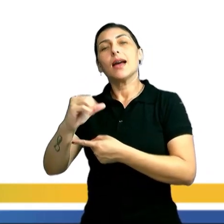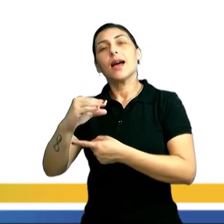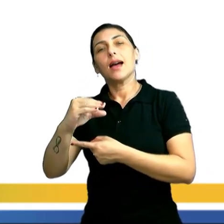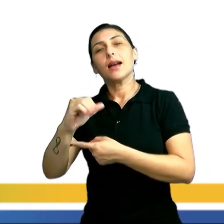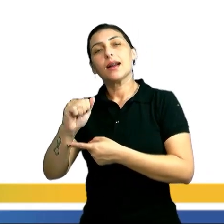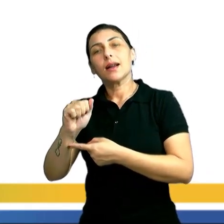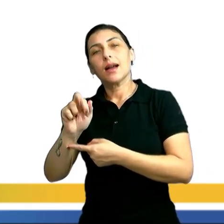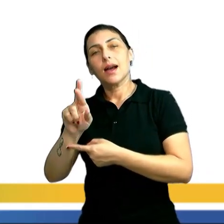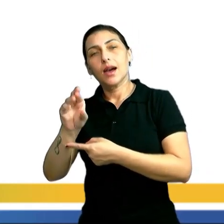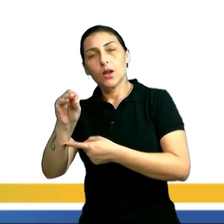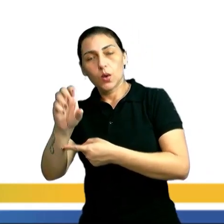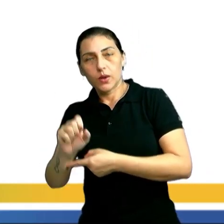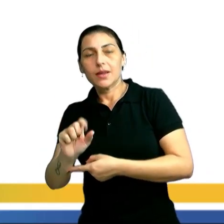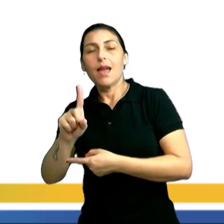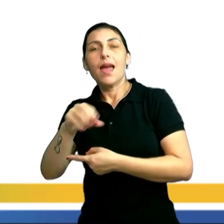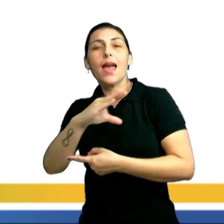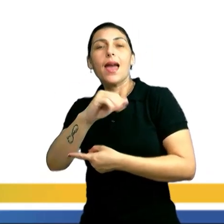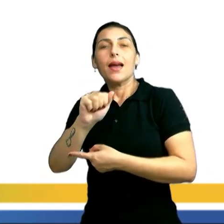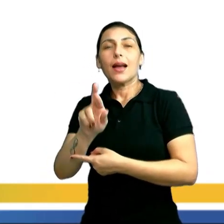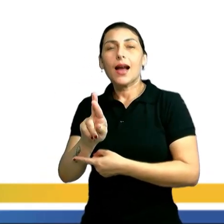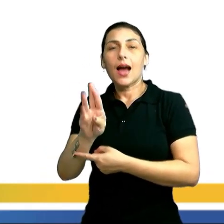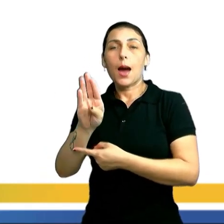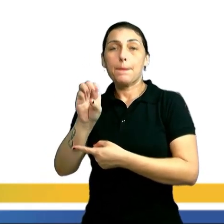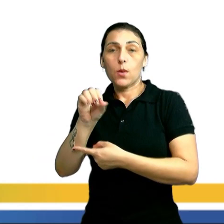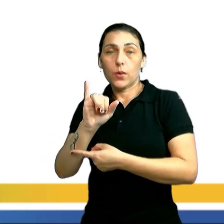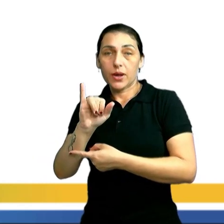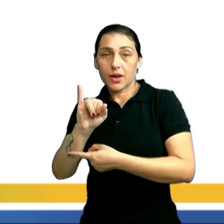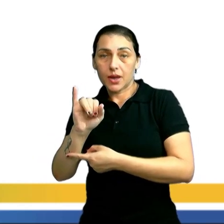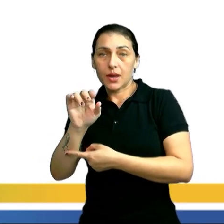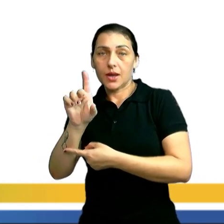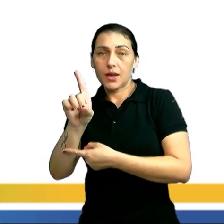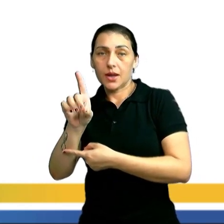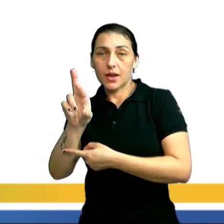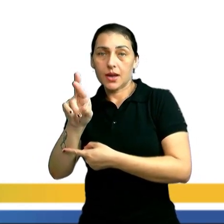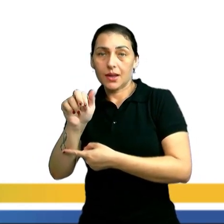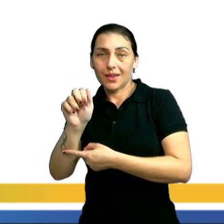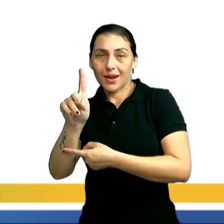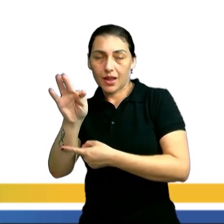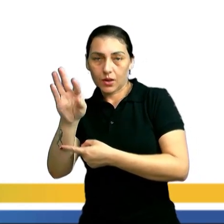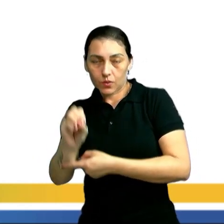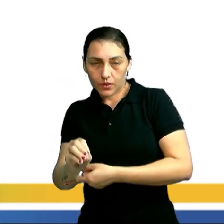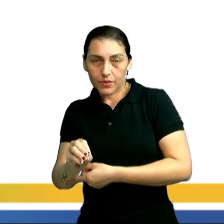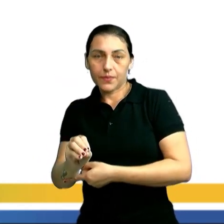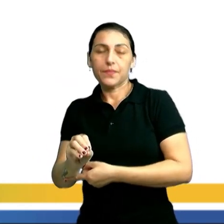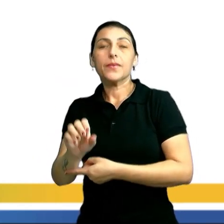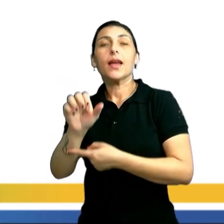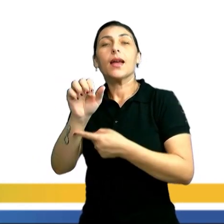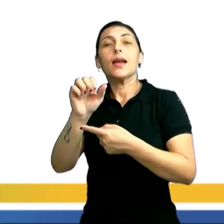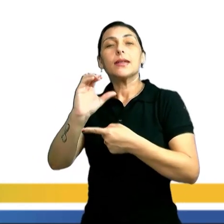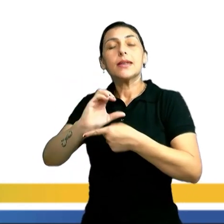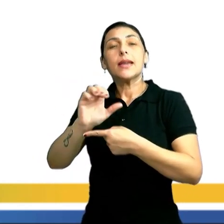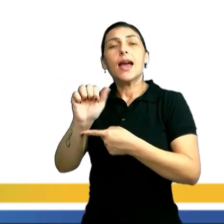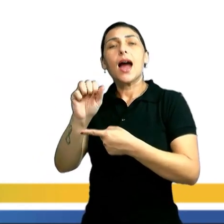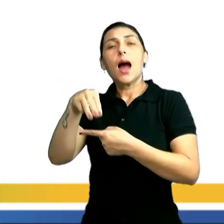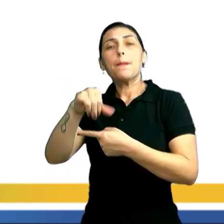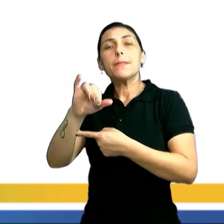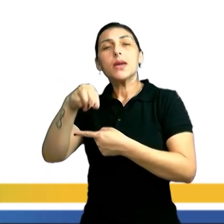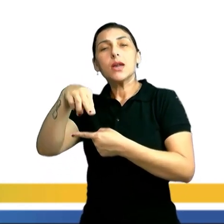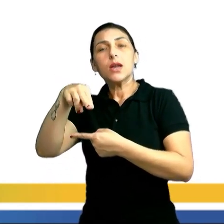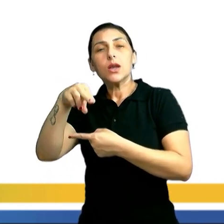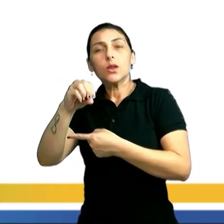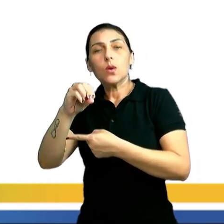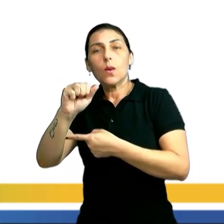carboidratos. Eles tinham parado de comer carne e derivados dessa carne, não esqueçam. Aminoácidos naturais, o que são os